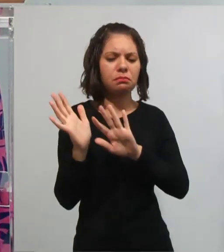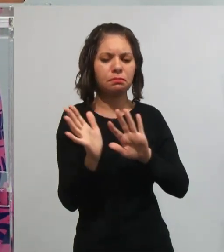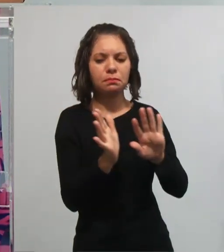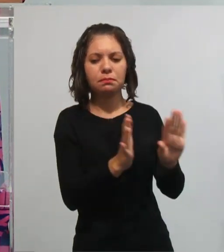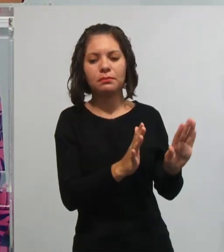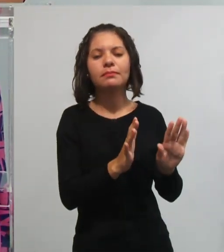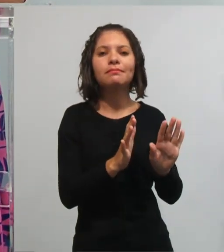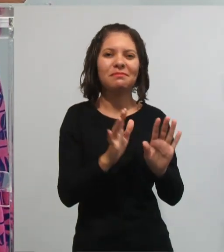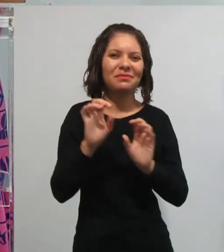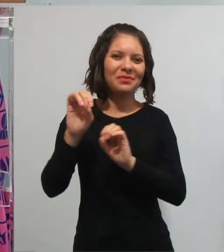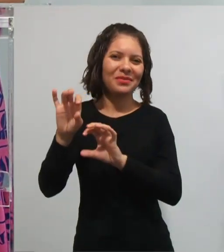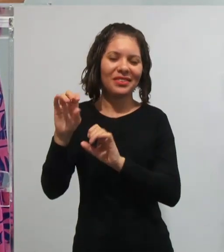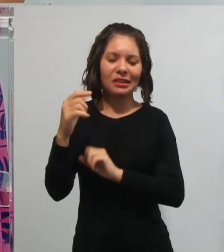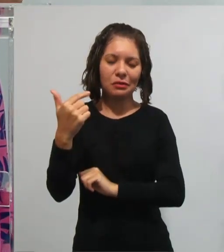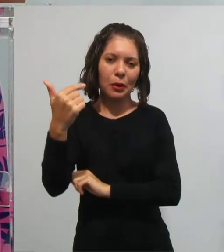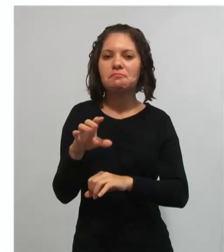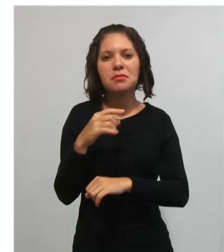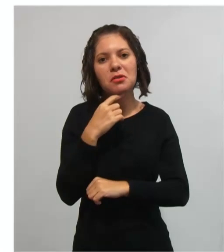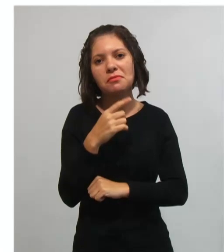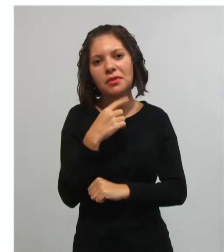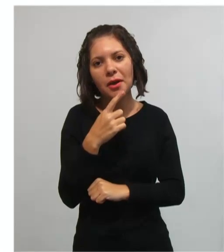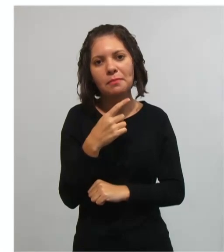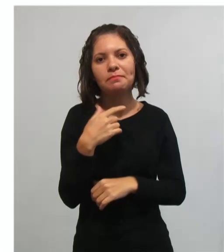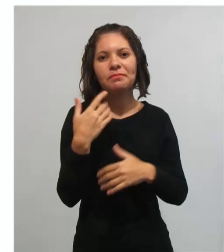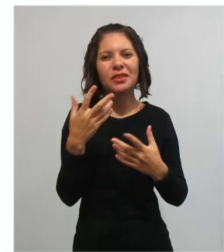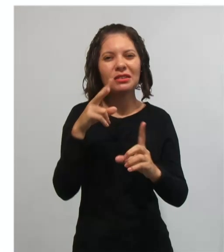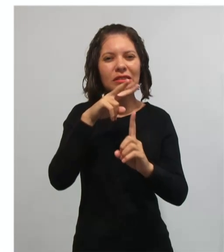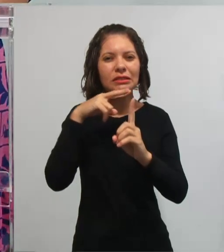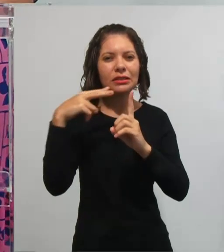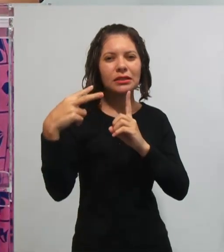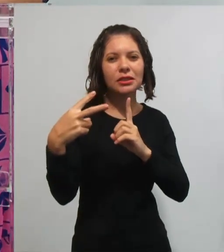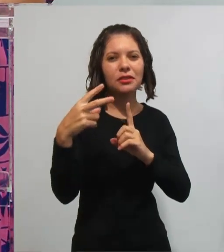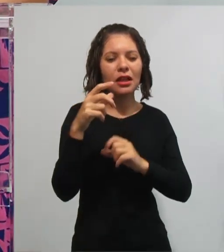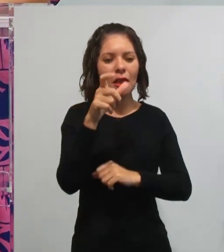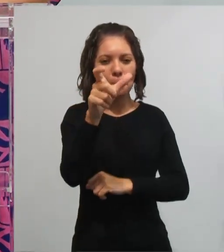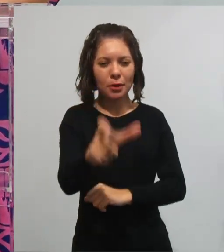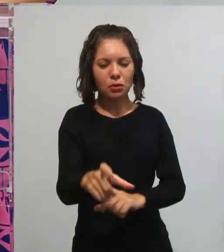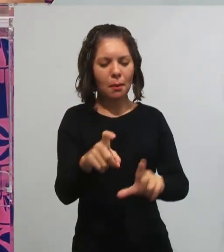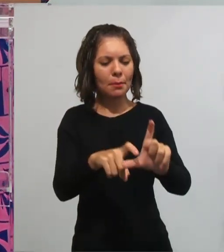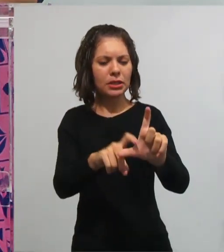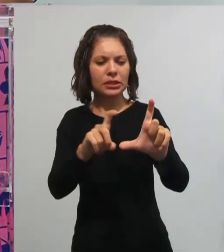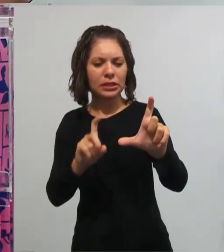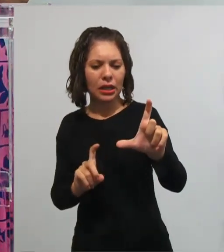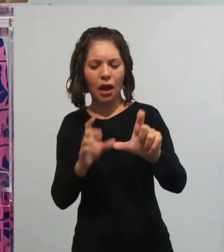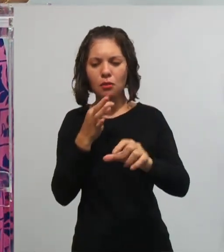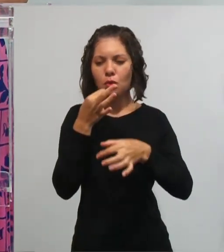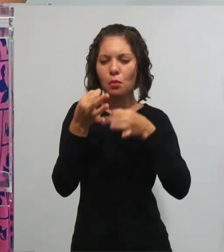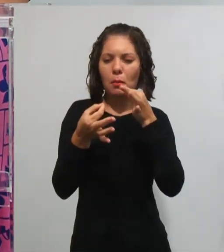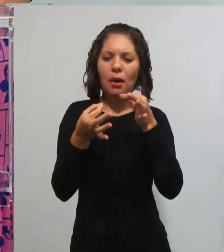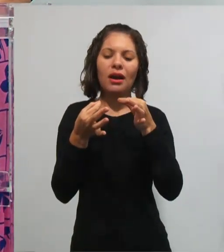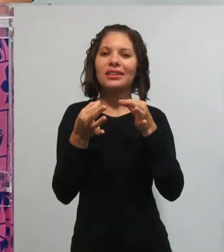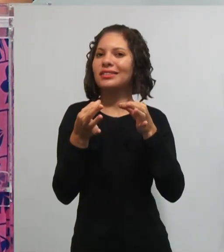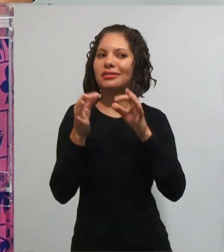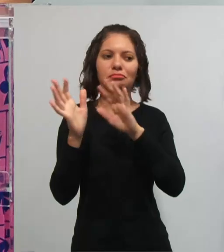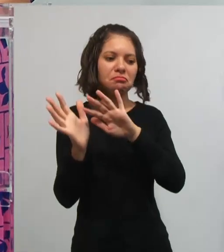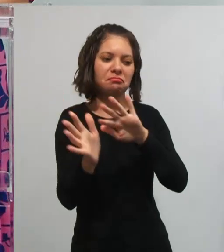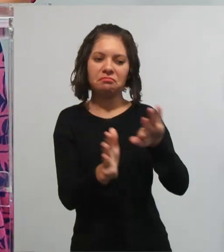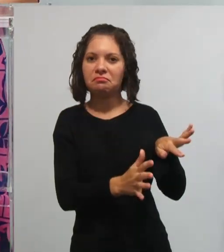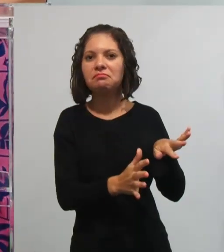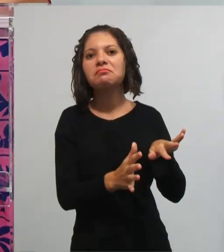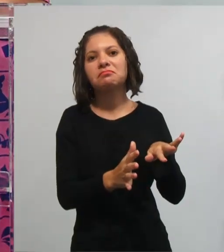nossos indígenas na perspectiva da cultura europeia. Então, há algumas fragilidades aí, mas esse documento,